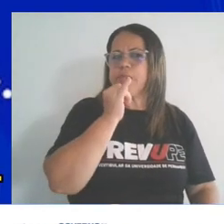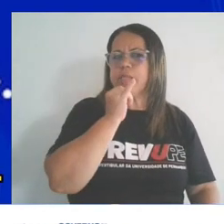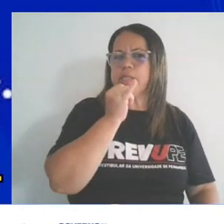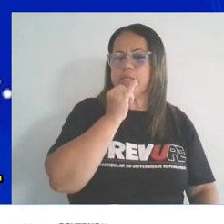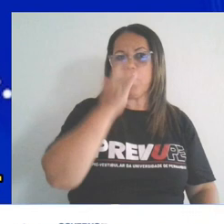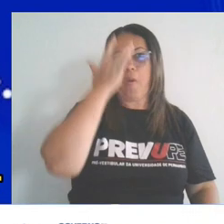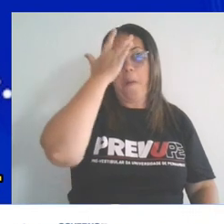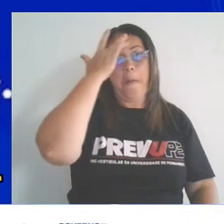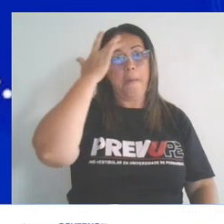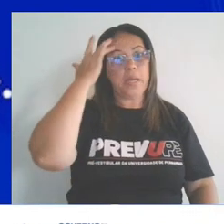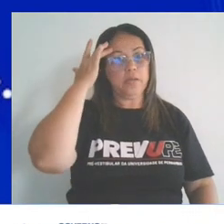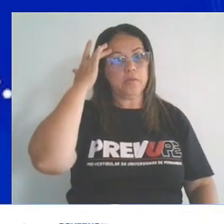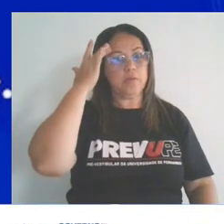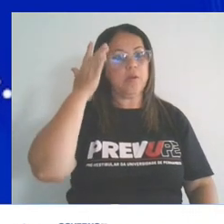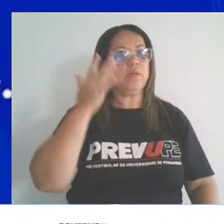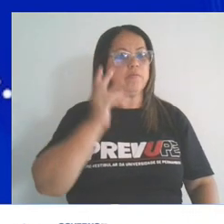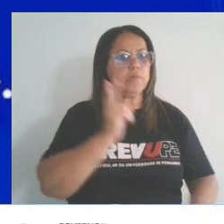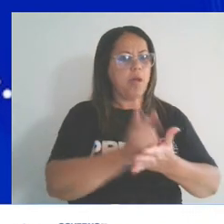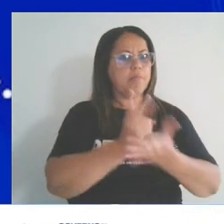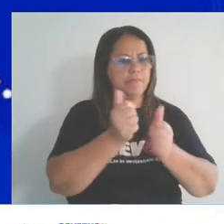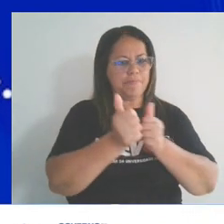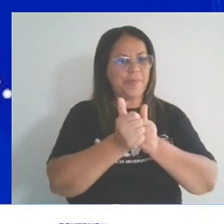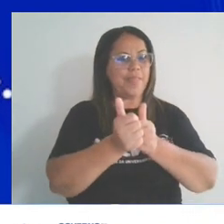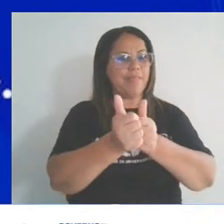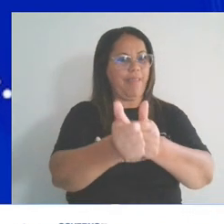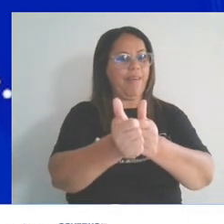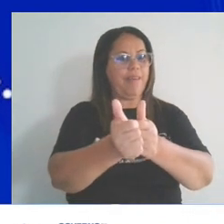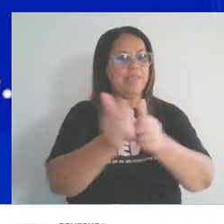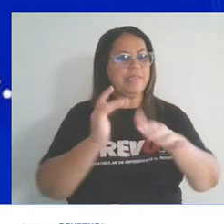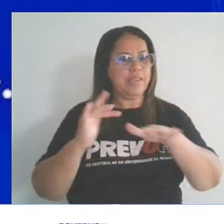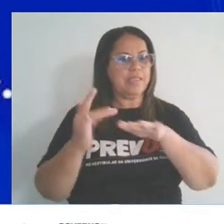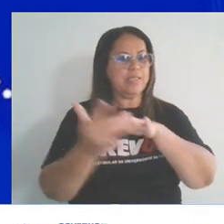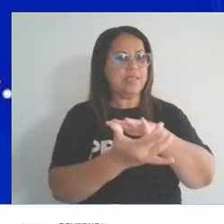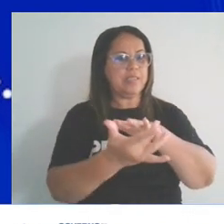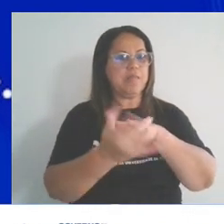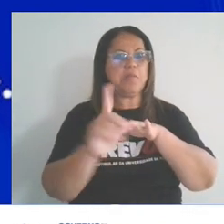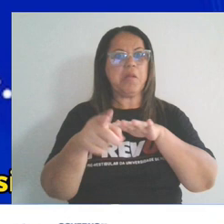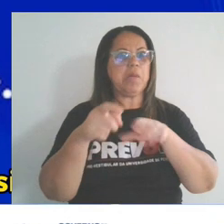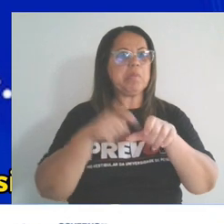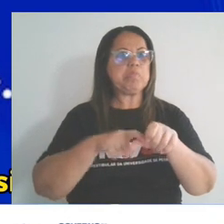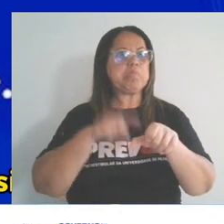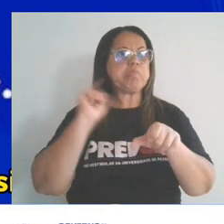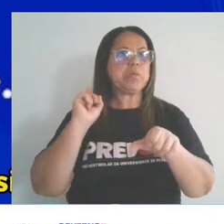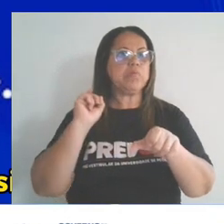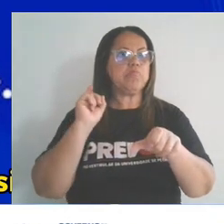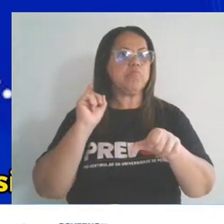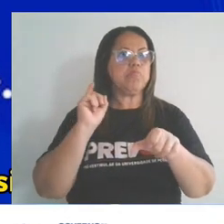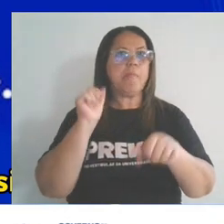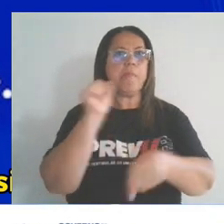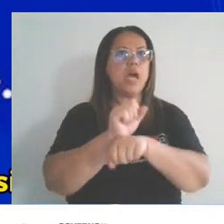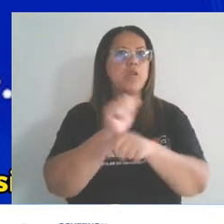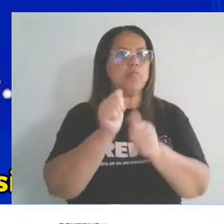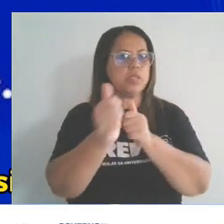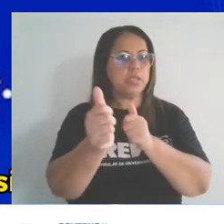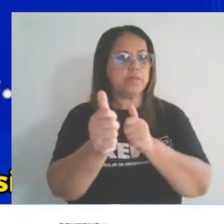agressão alguém que você conhece deixar de seguir você nas redes sociais? Se a resposta em alguma medida foi